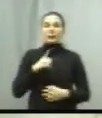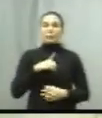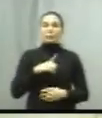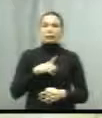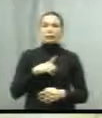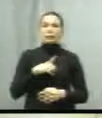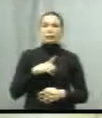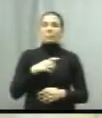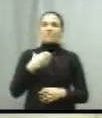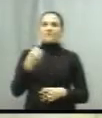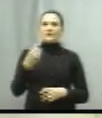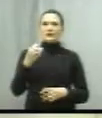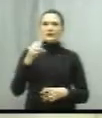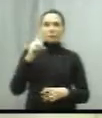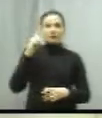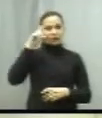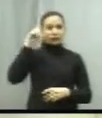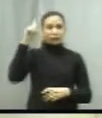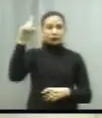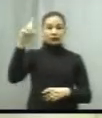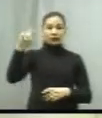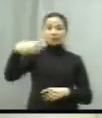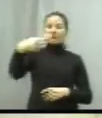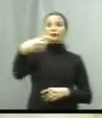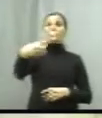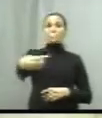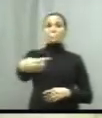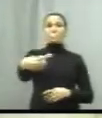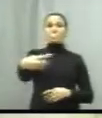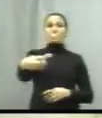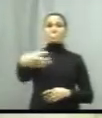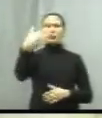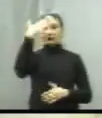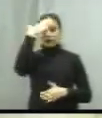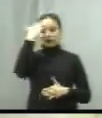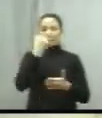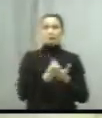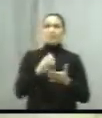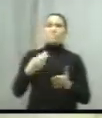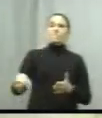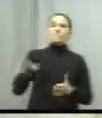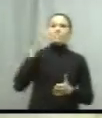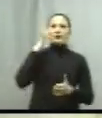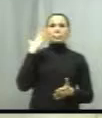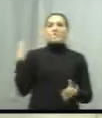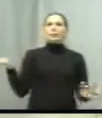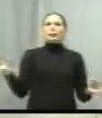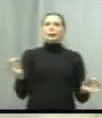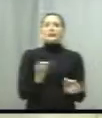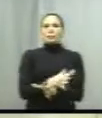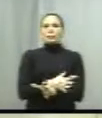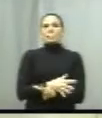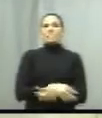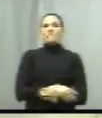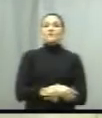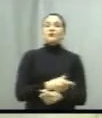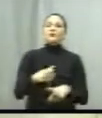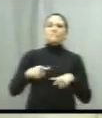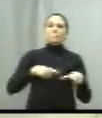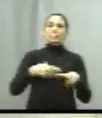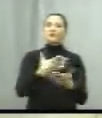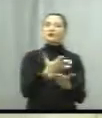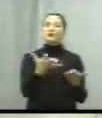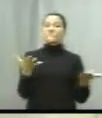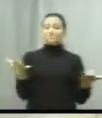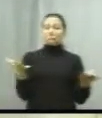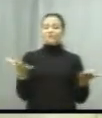pelo menos uns 60 dias pela frente, e eu tenho certeza absoluta que o resultado final do trabalho de